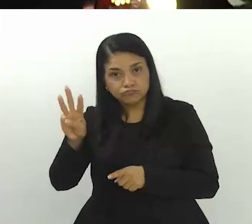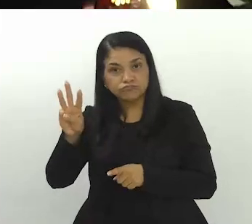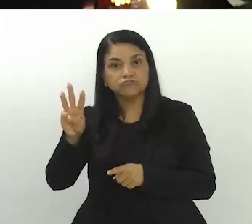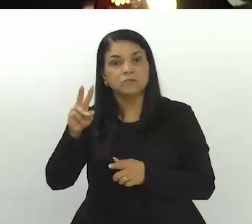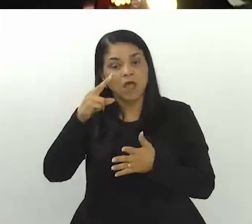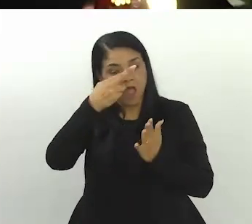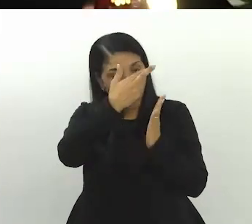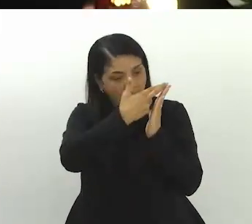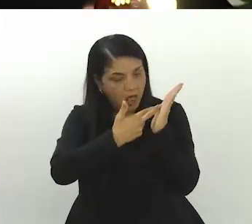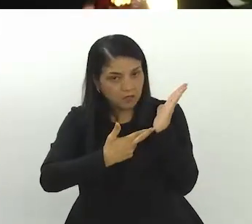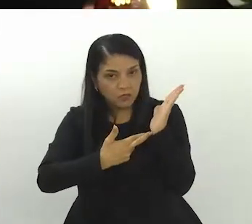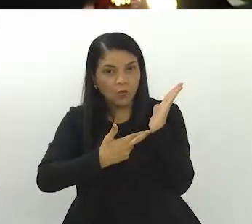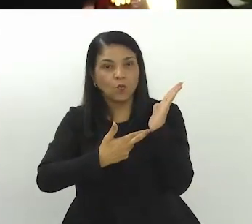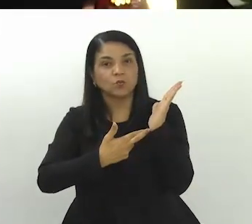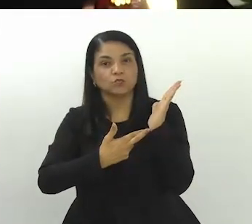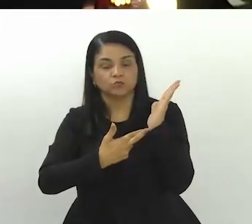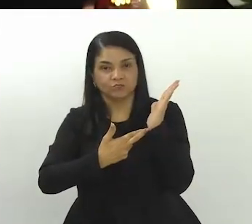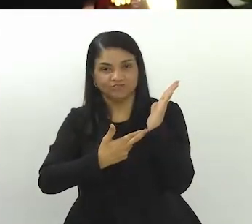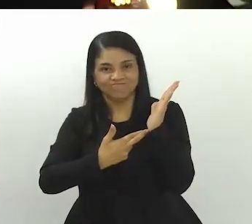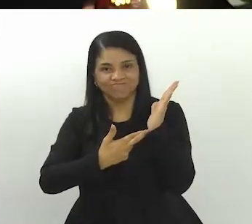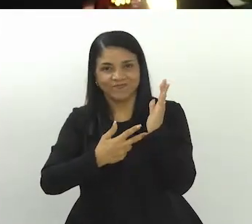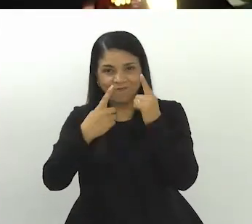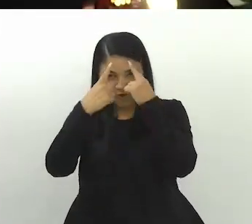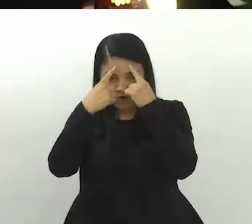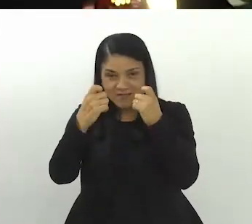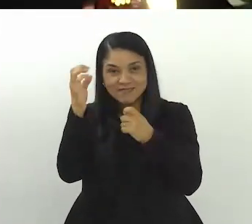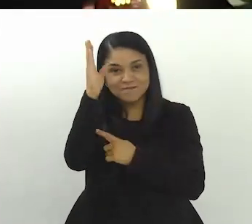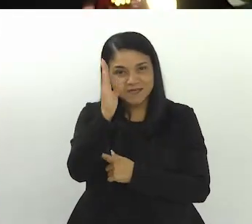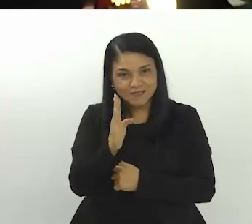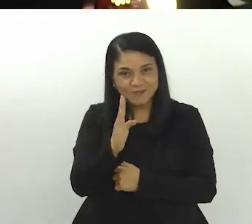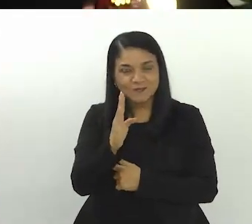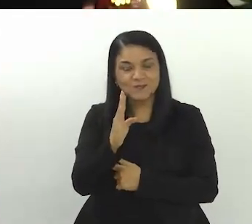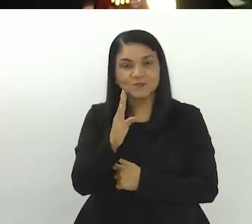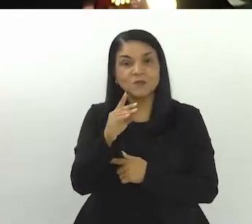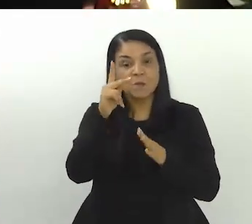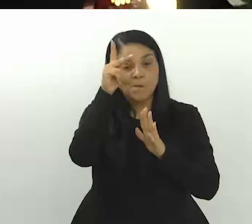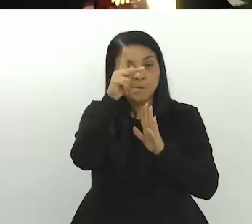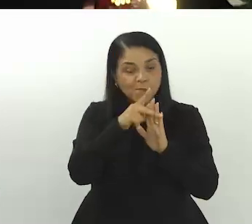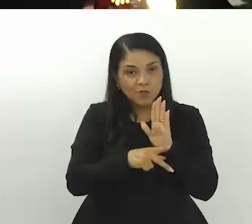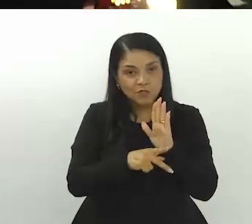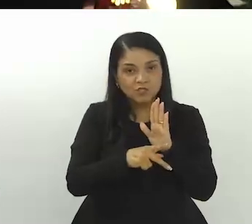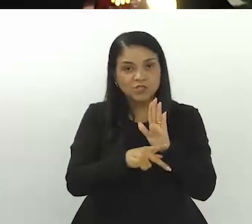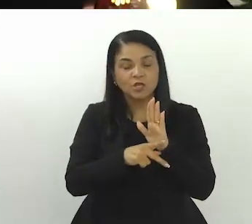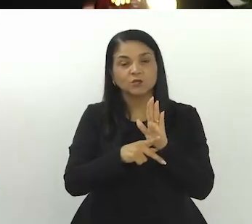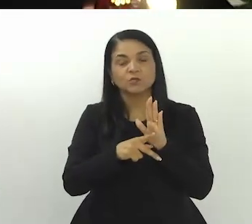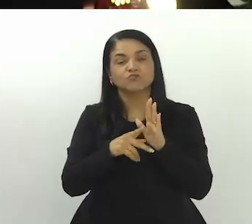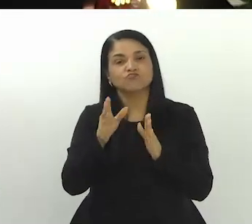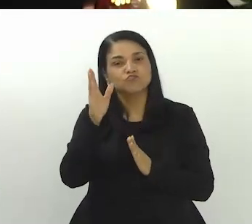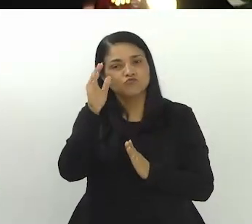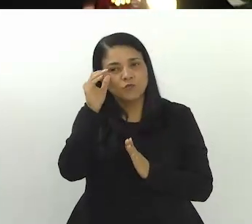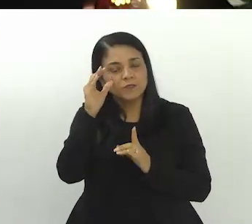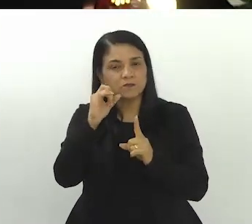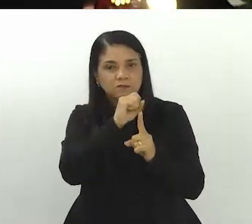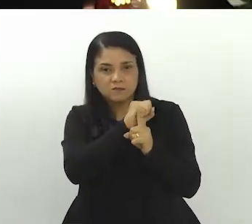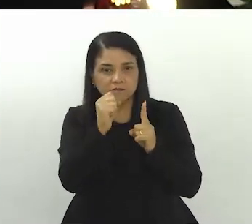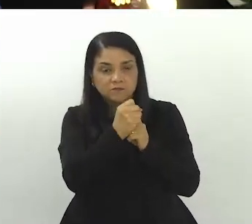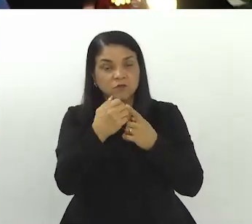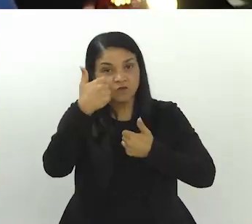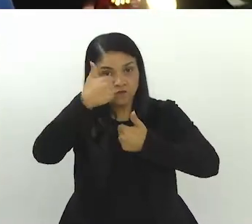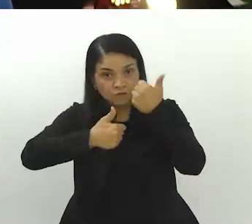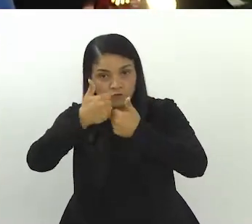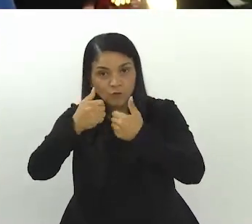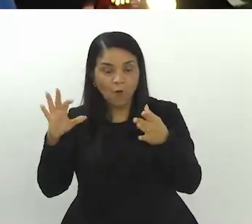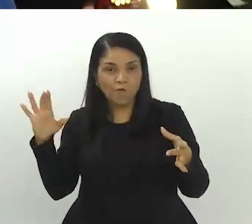online. E o relatório das violências no futebol brasileiro. Eles fazem parte de um projeto do Observatório Social